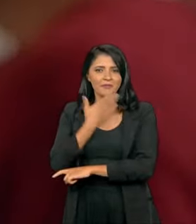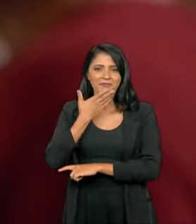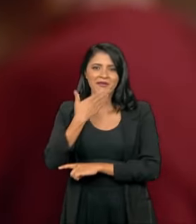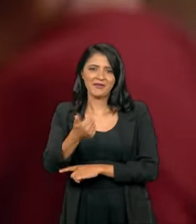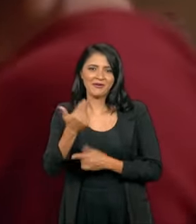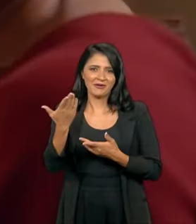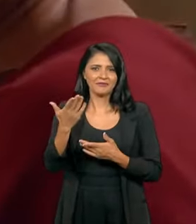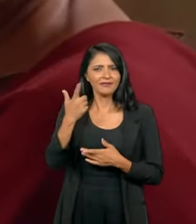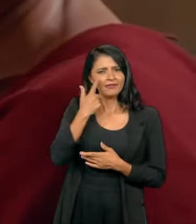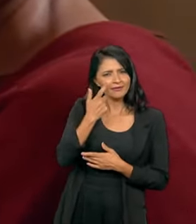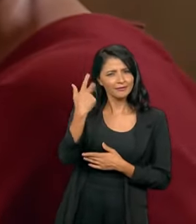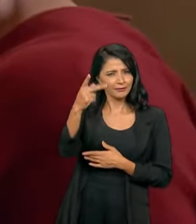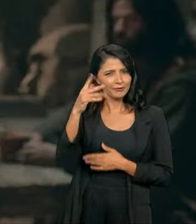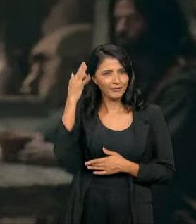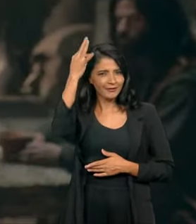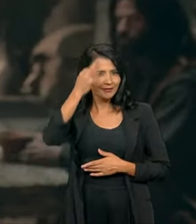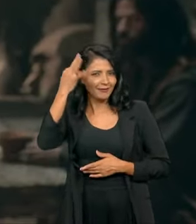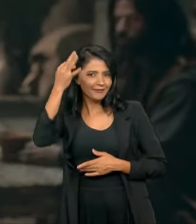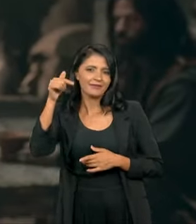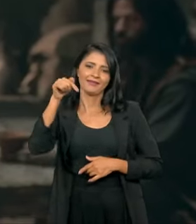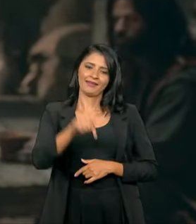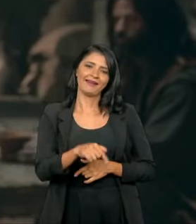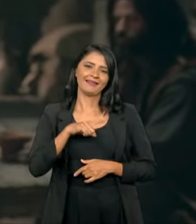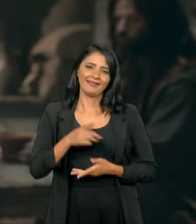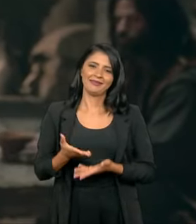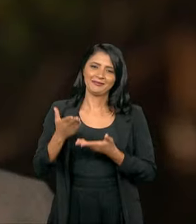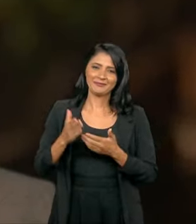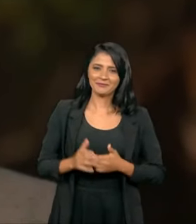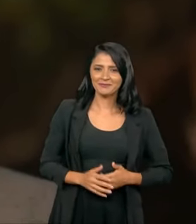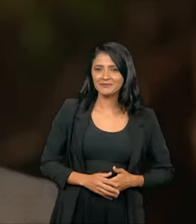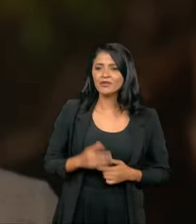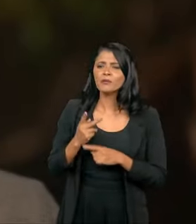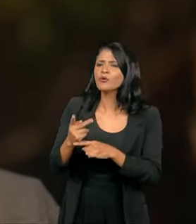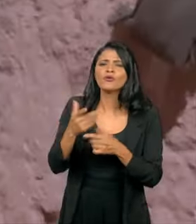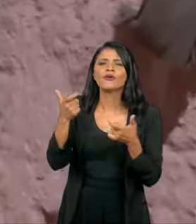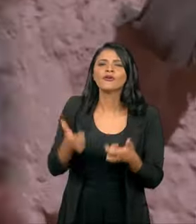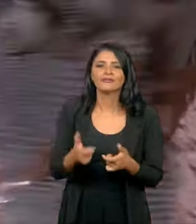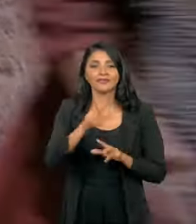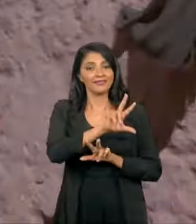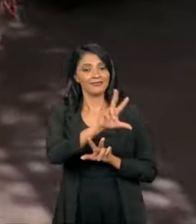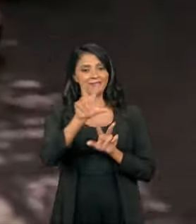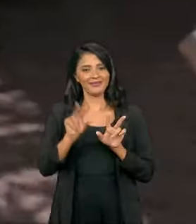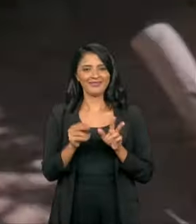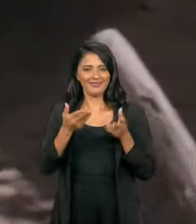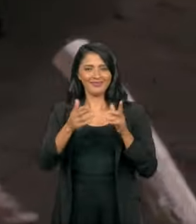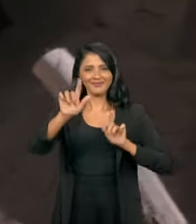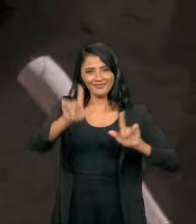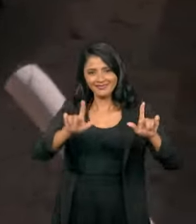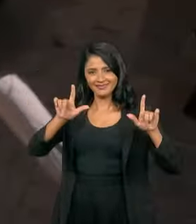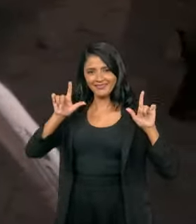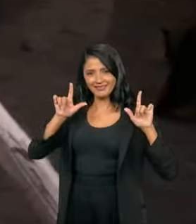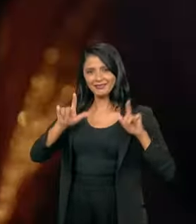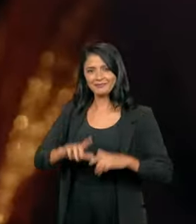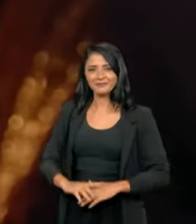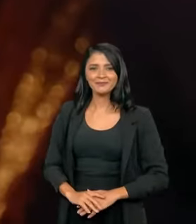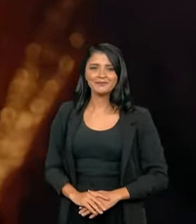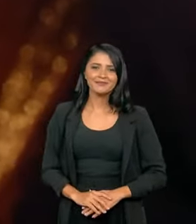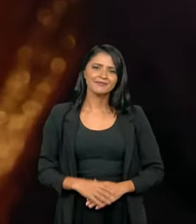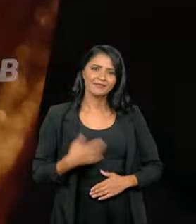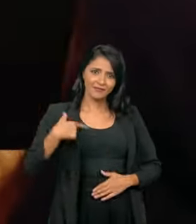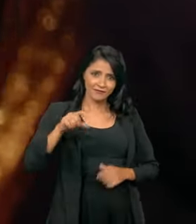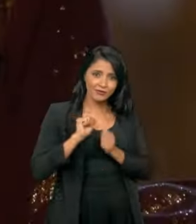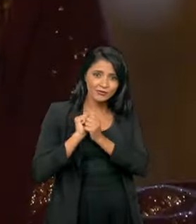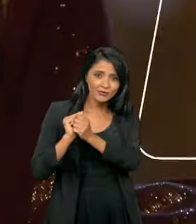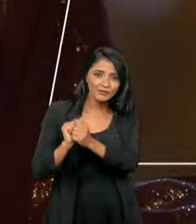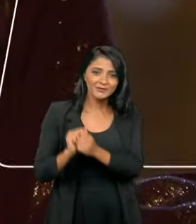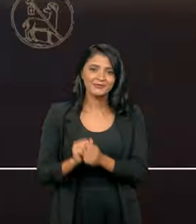ainda. Interessante a sua teoria. Aqui. Eu já nem sei mais onde procurá-la. Na TV Brasil, a tela da gente. Quero que vá